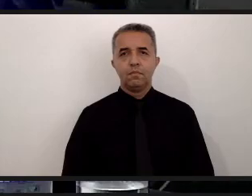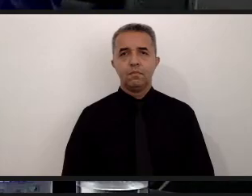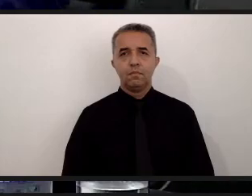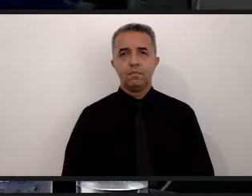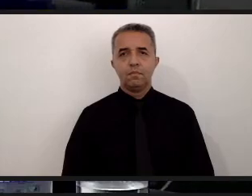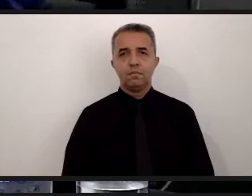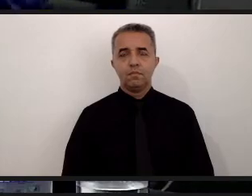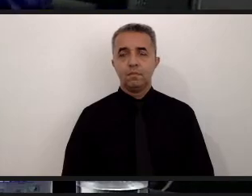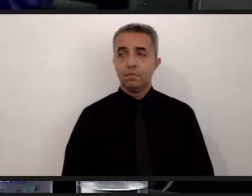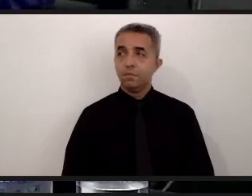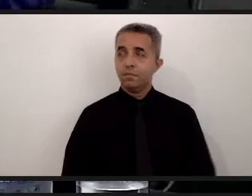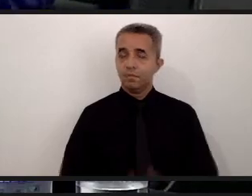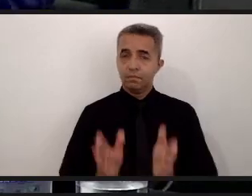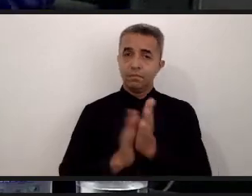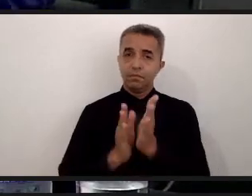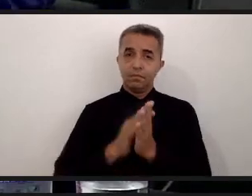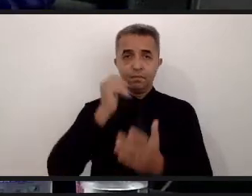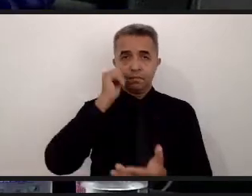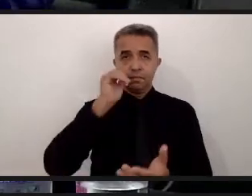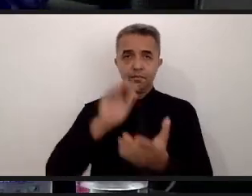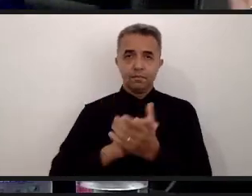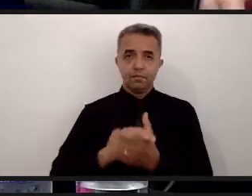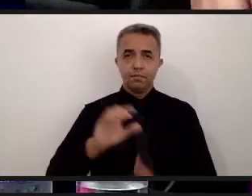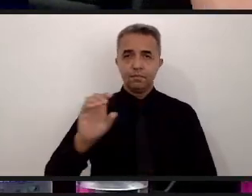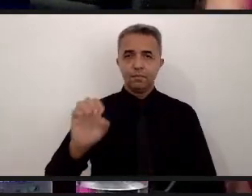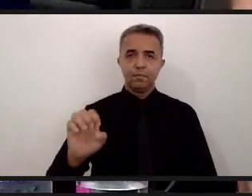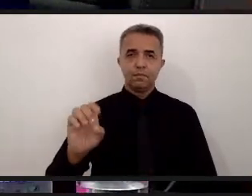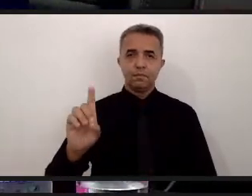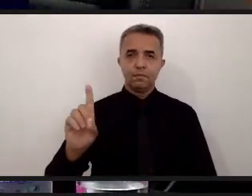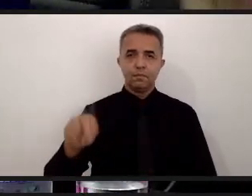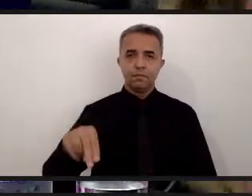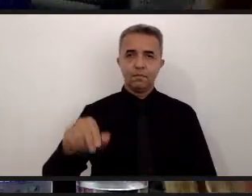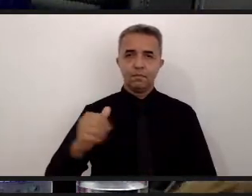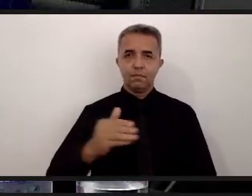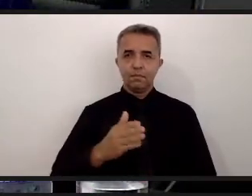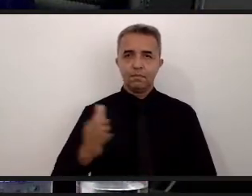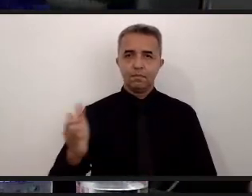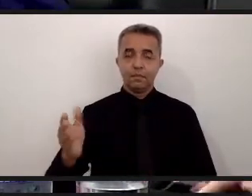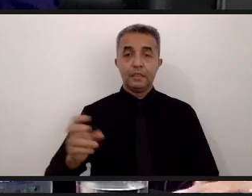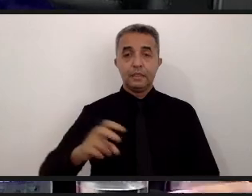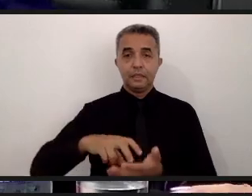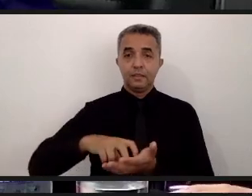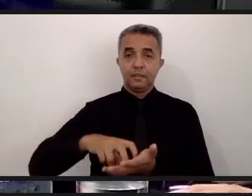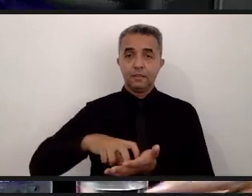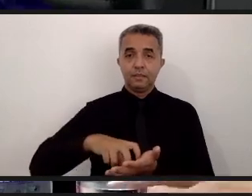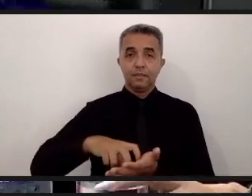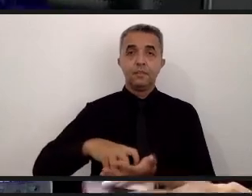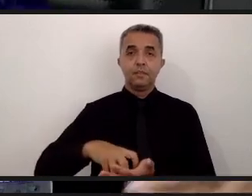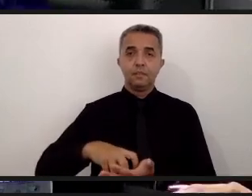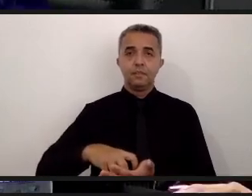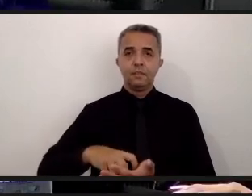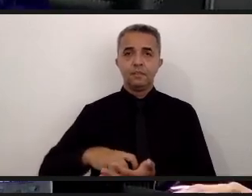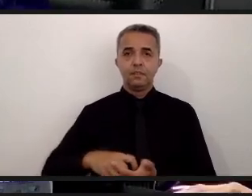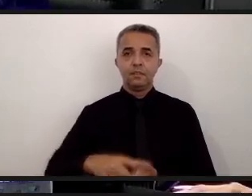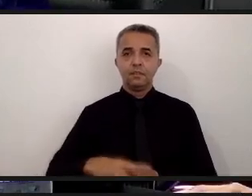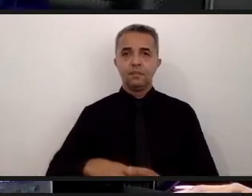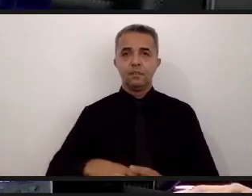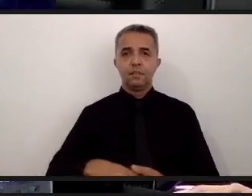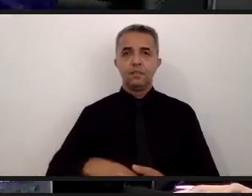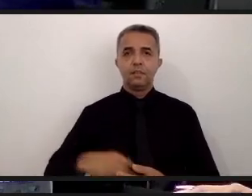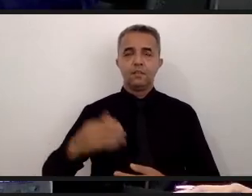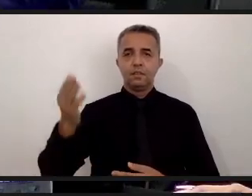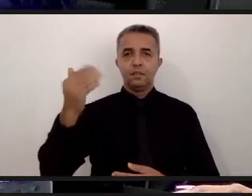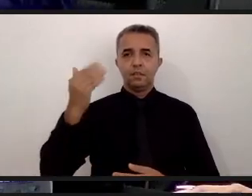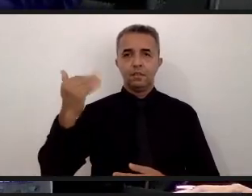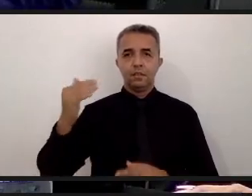Parabéns à minha esposa Edna, um pouco nervosa, né? Mas isso faz parte. Eu no início também, ao subir nessa tribuna